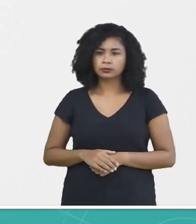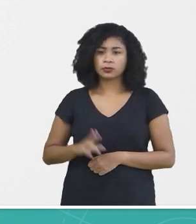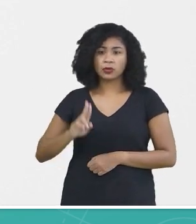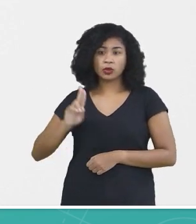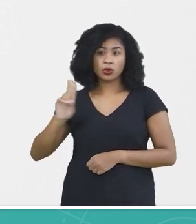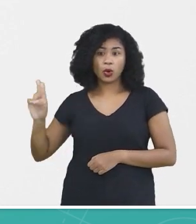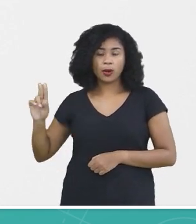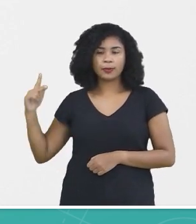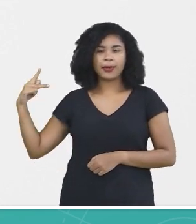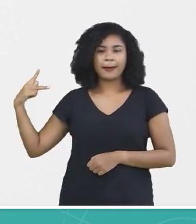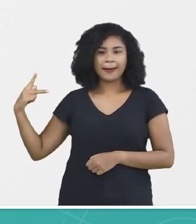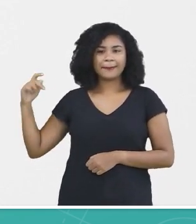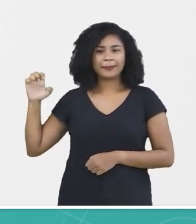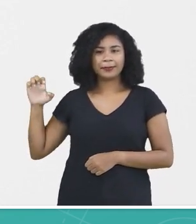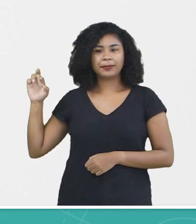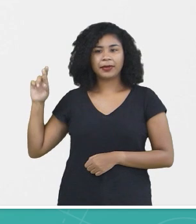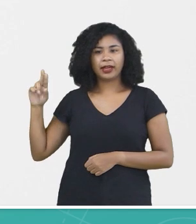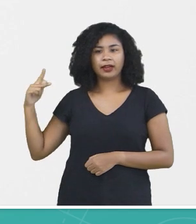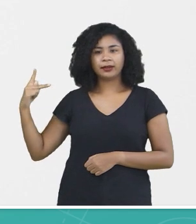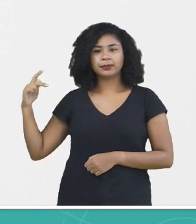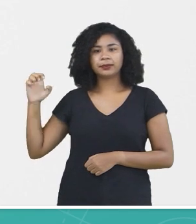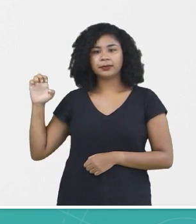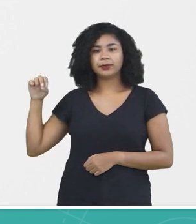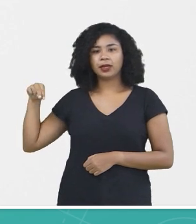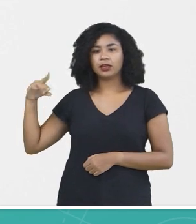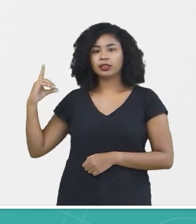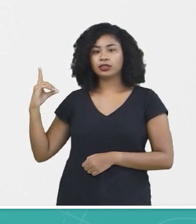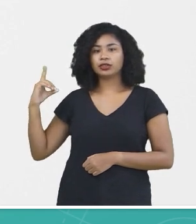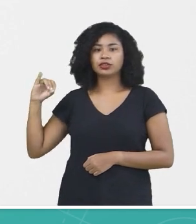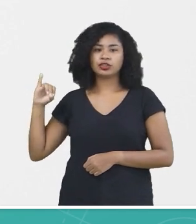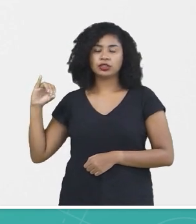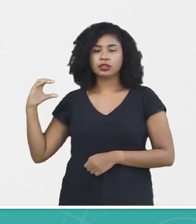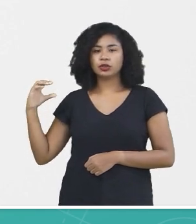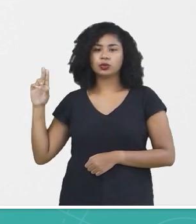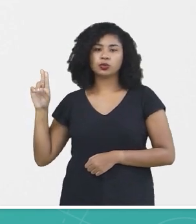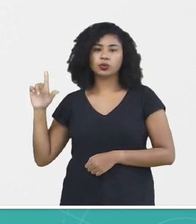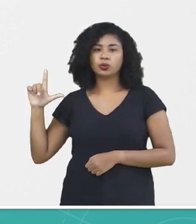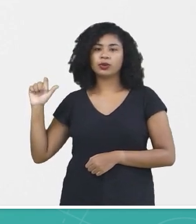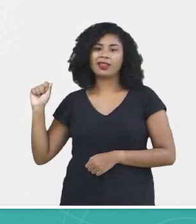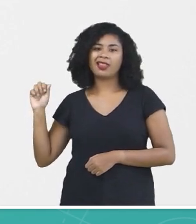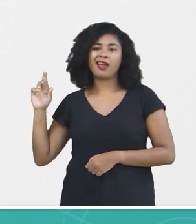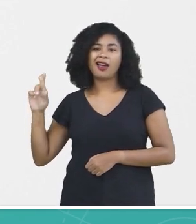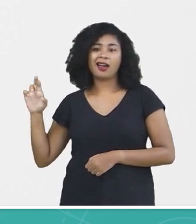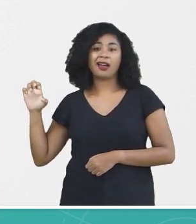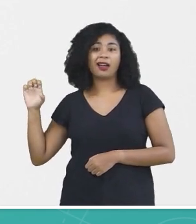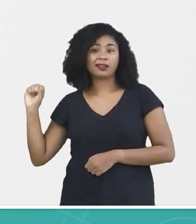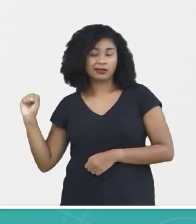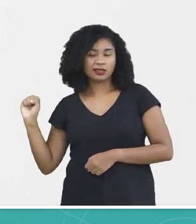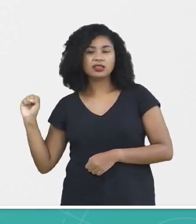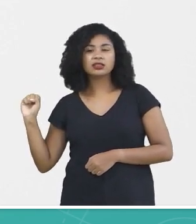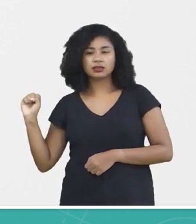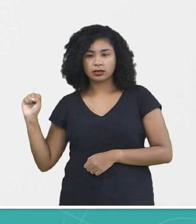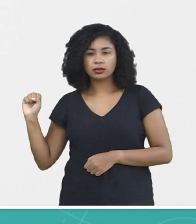se tocam num único ponto. Mas qual é a característica principal da reta